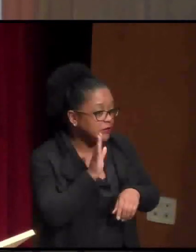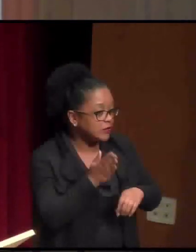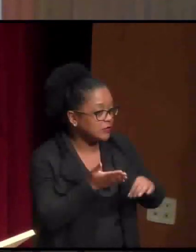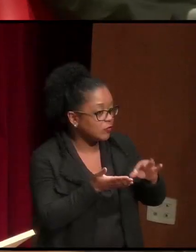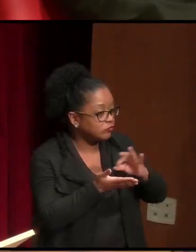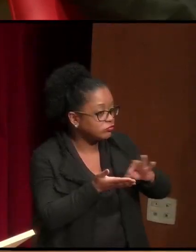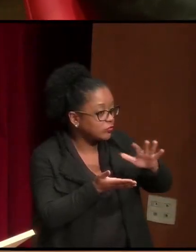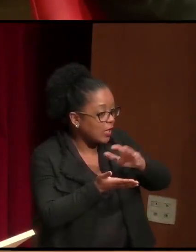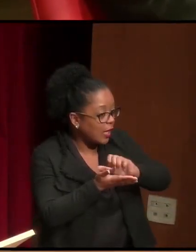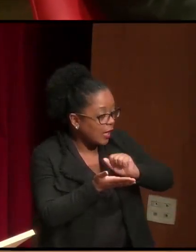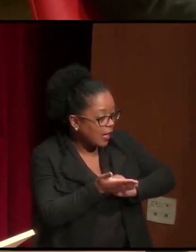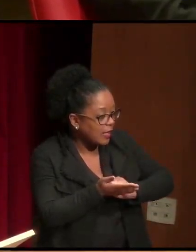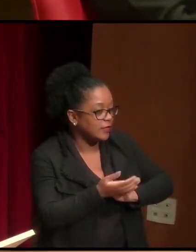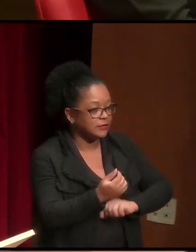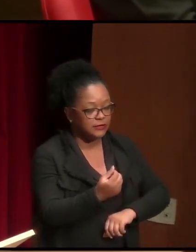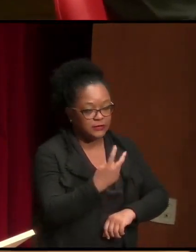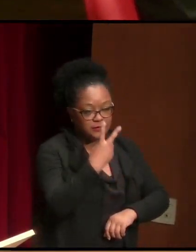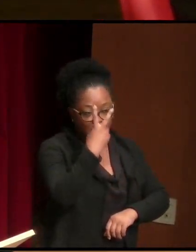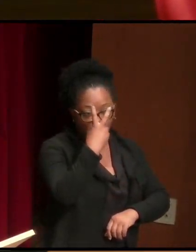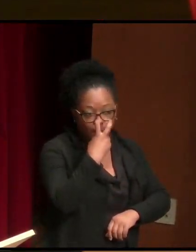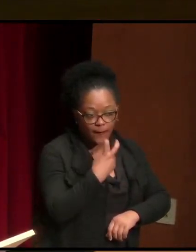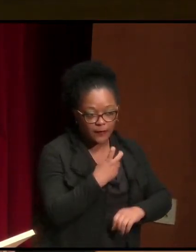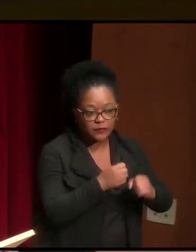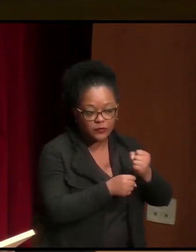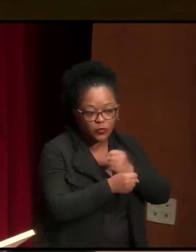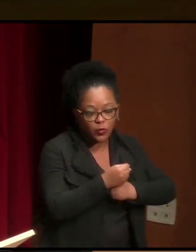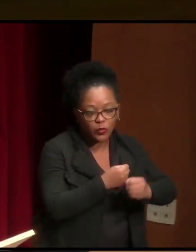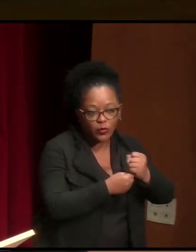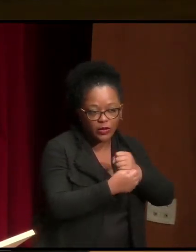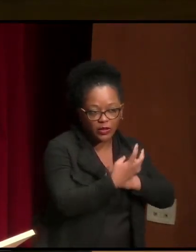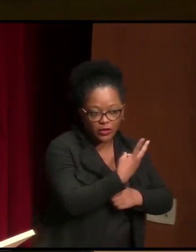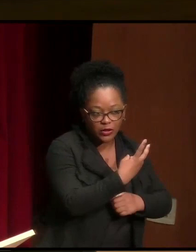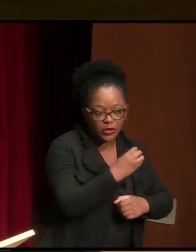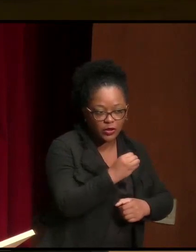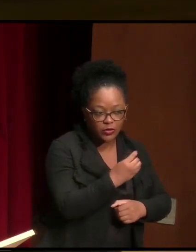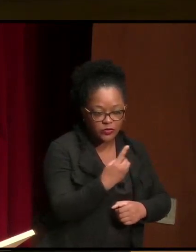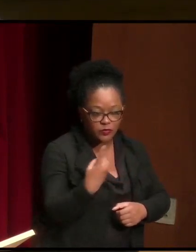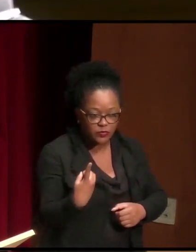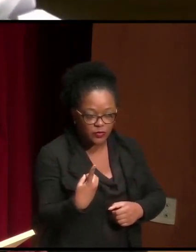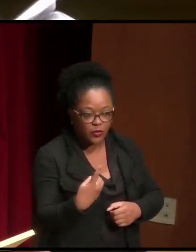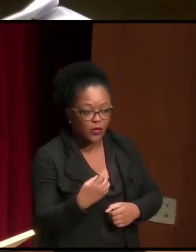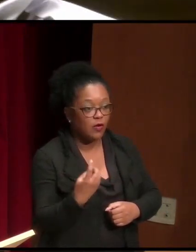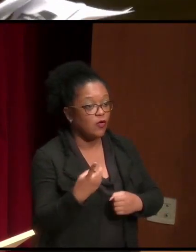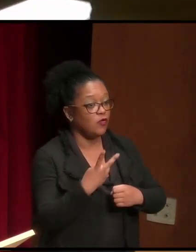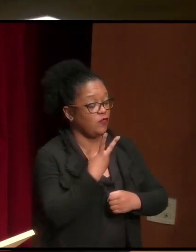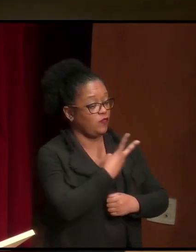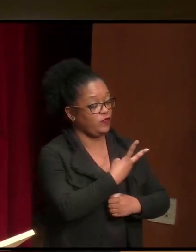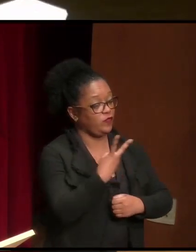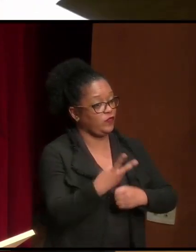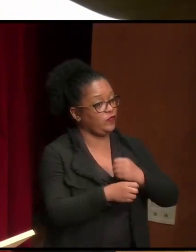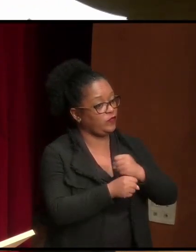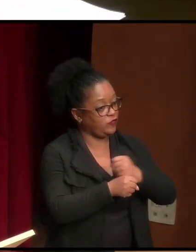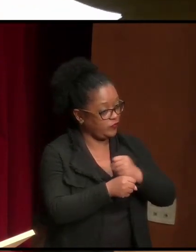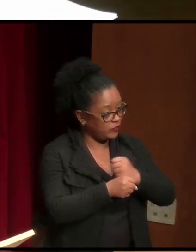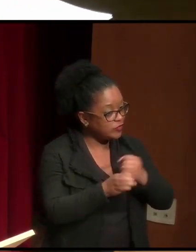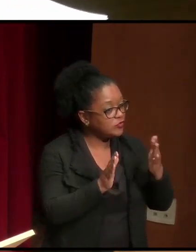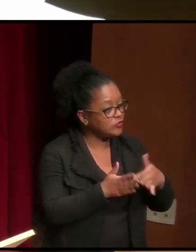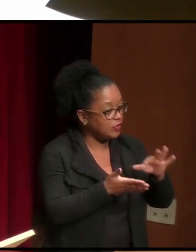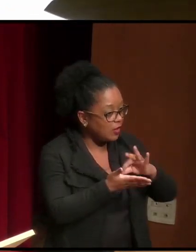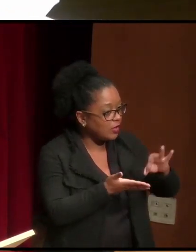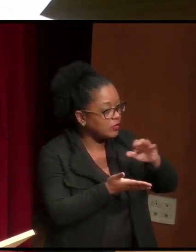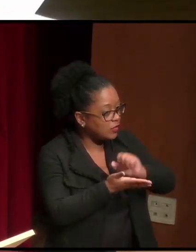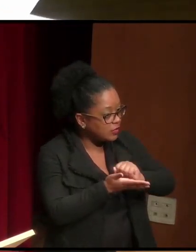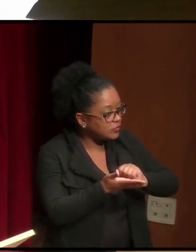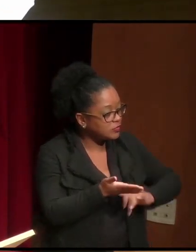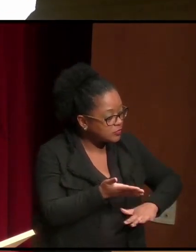ano de 2001, então nós estamos com 22 anos, né, cadastrando e atendendo a pessoa com deficiência visual, produzindo